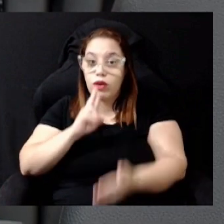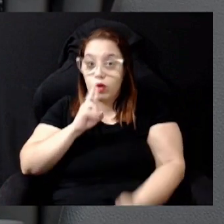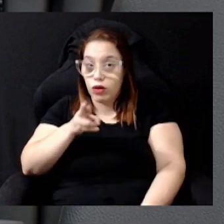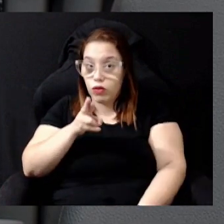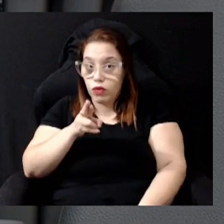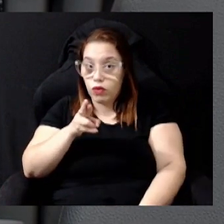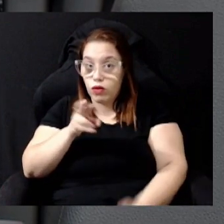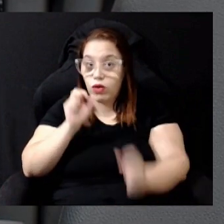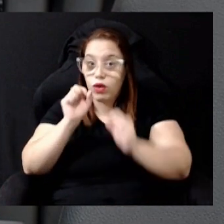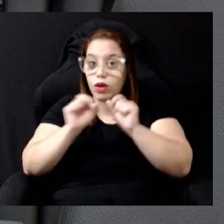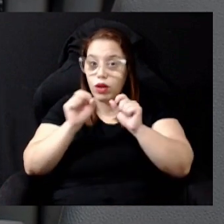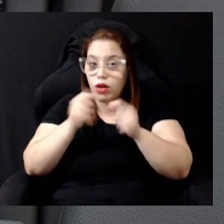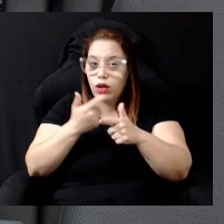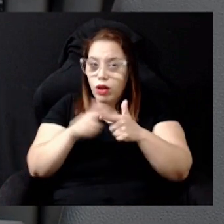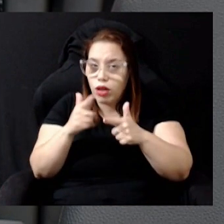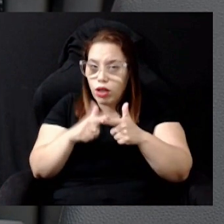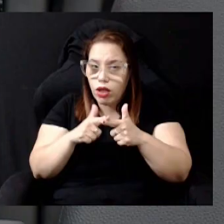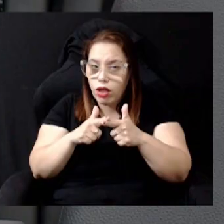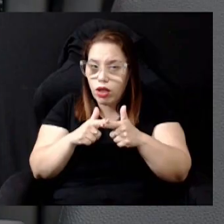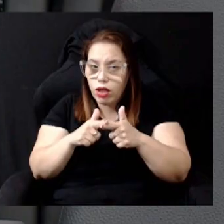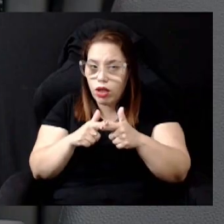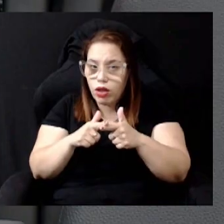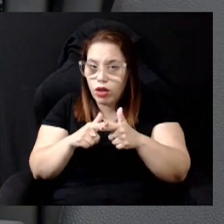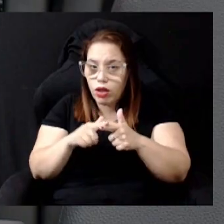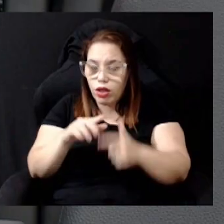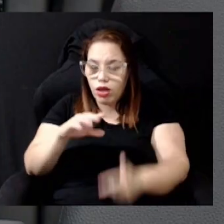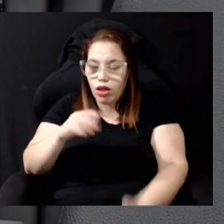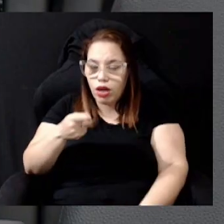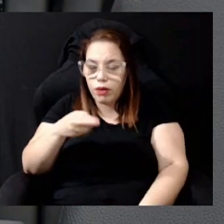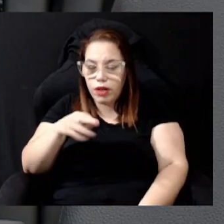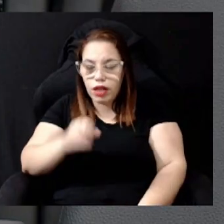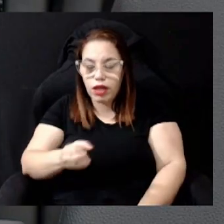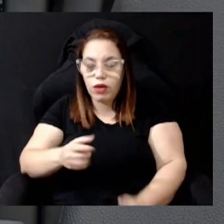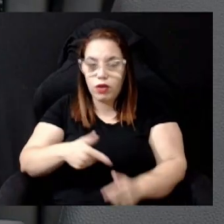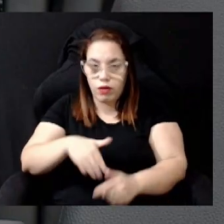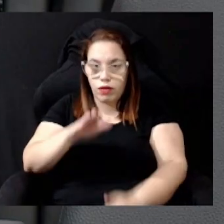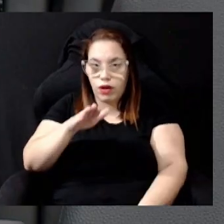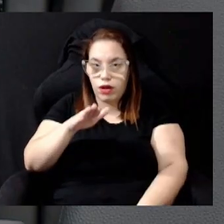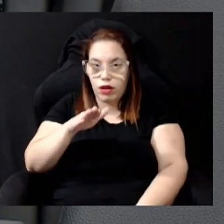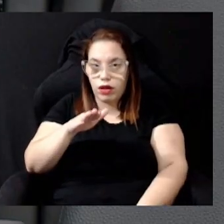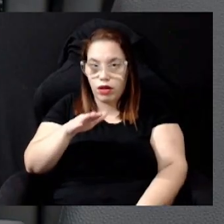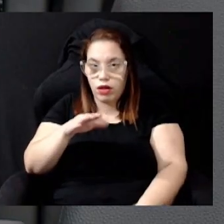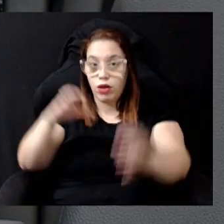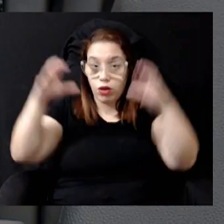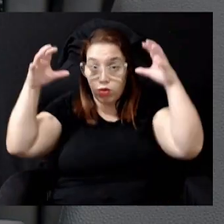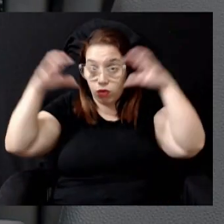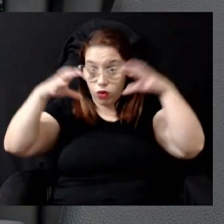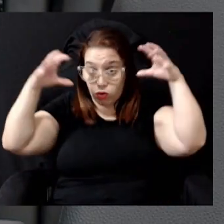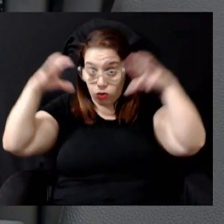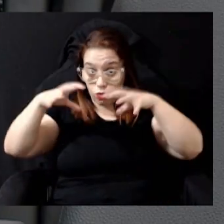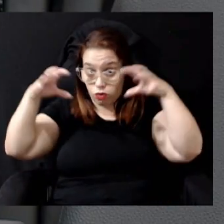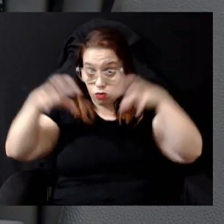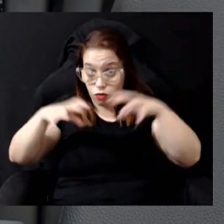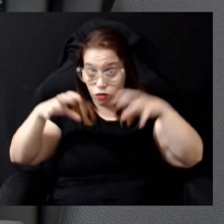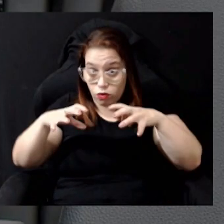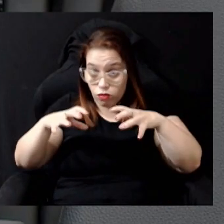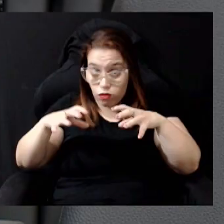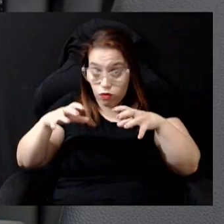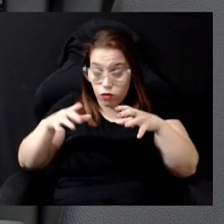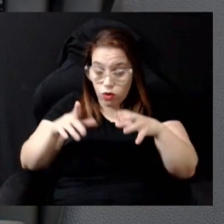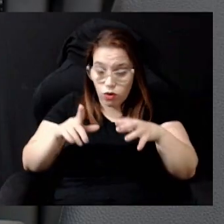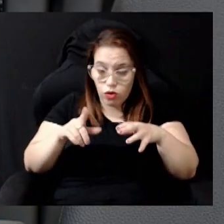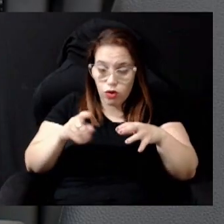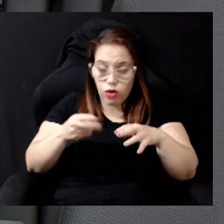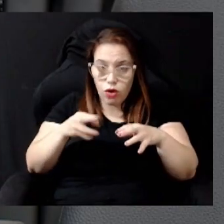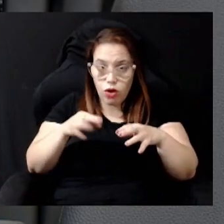Foi feita uma captação a mais de água de chuva e essa destinação da água de chuva para o córrego, onde resolveu.